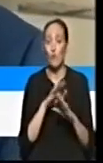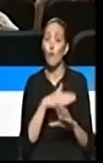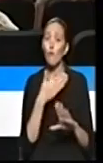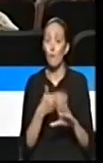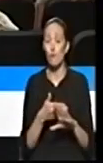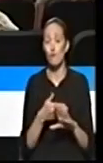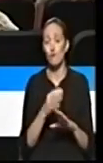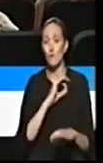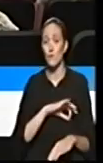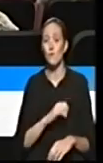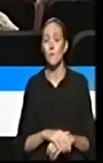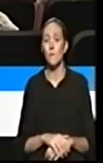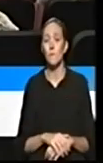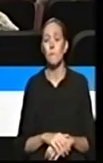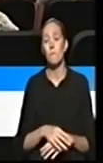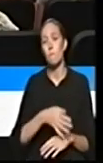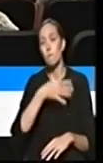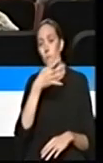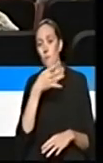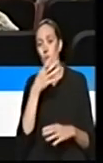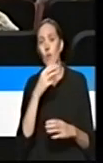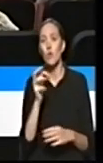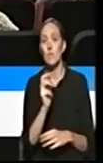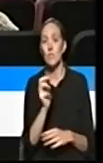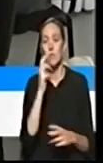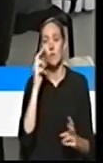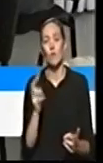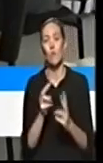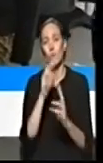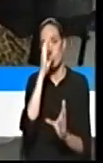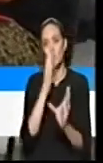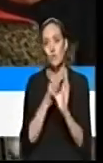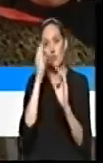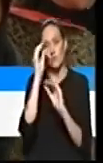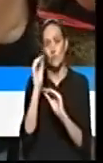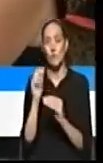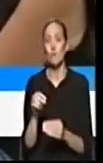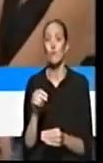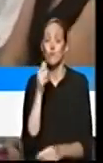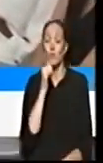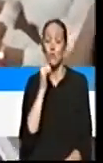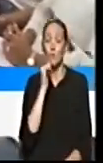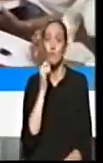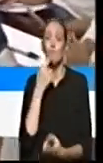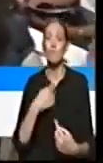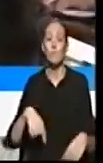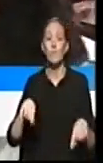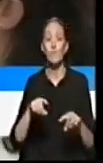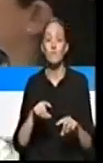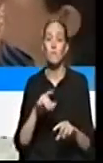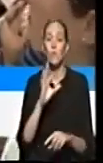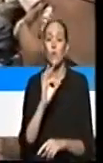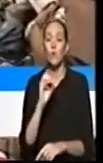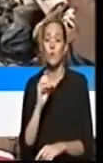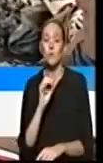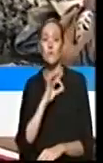profissionais. Mensagens prévias ao terceiro encontro de psicólogos educacionais dos Açores, que reuniu cerca de 40